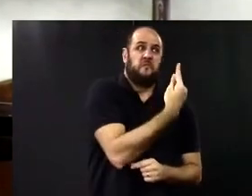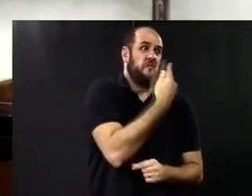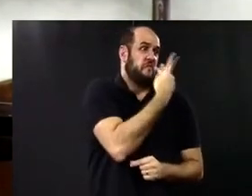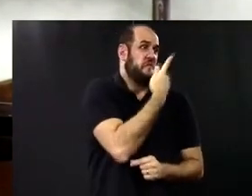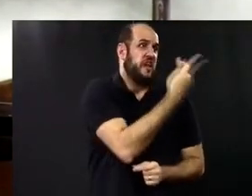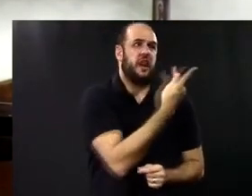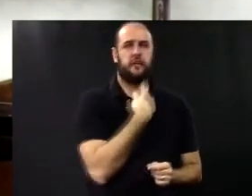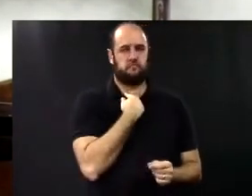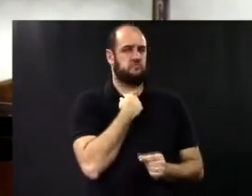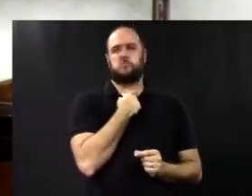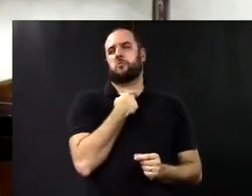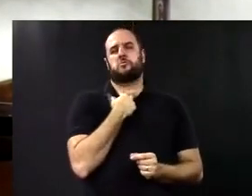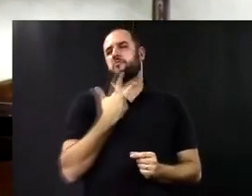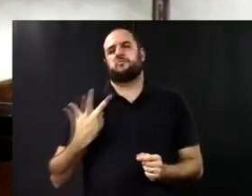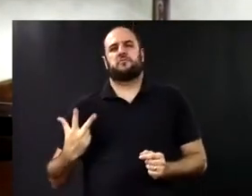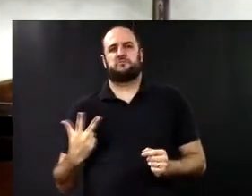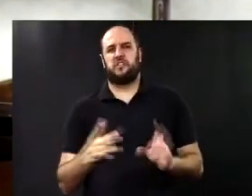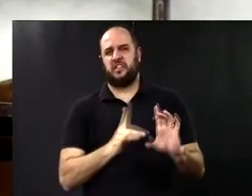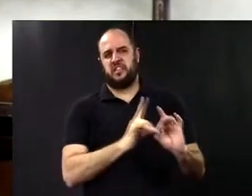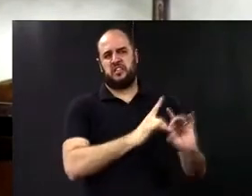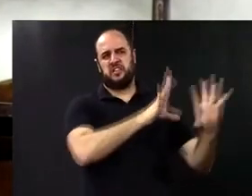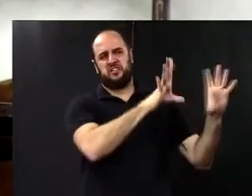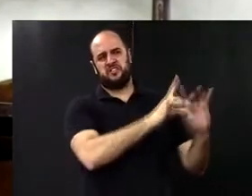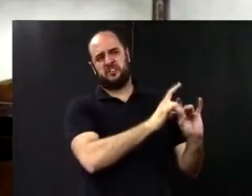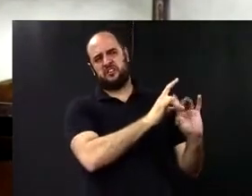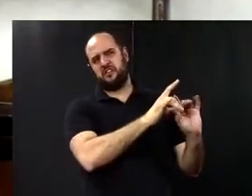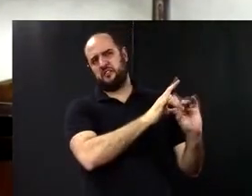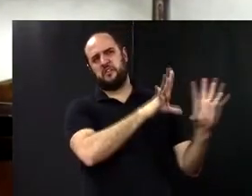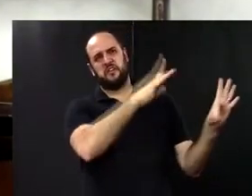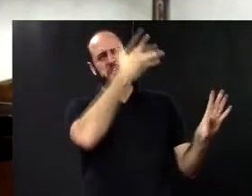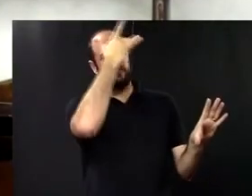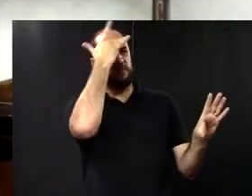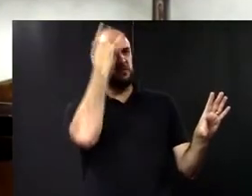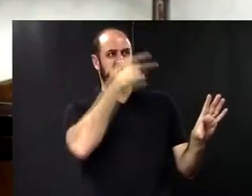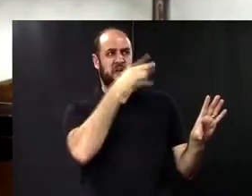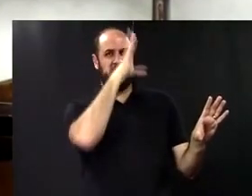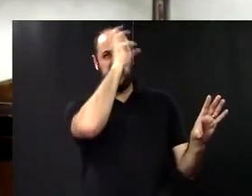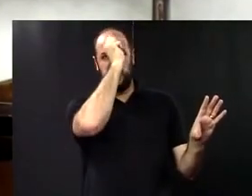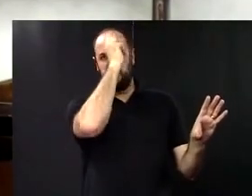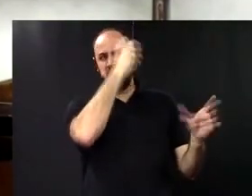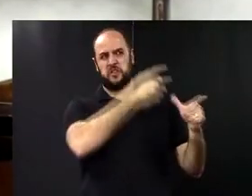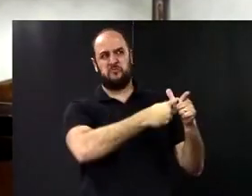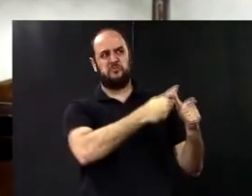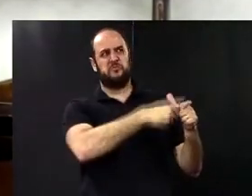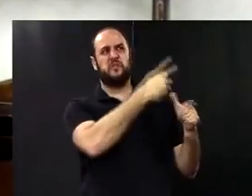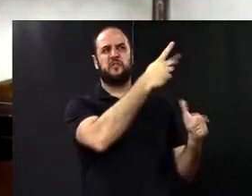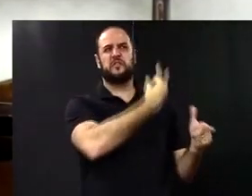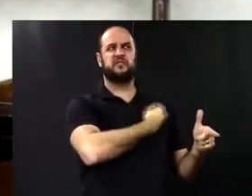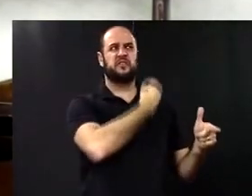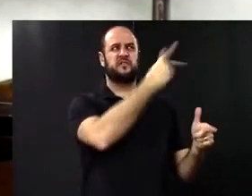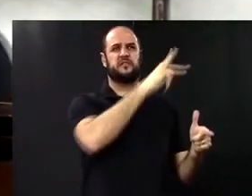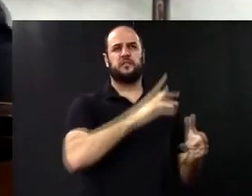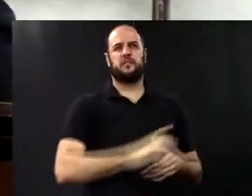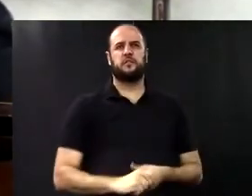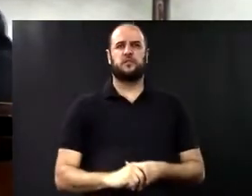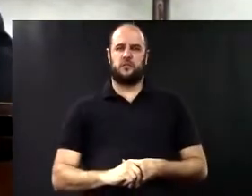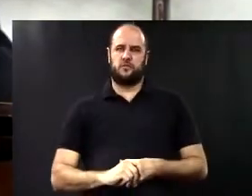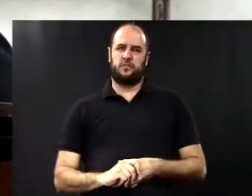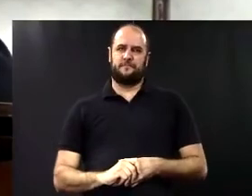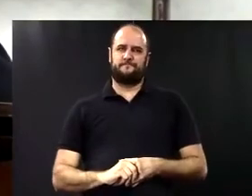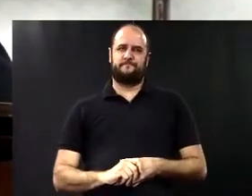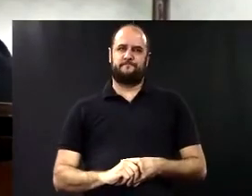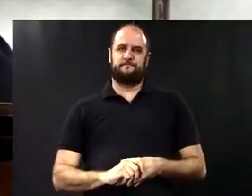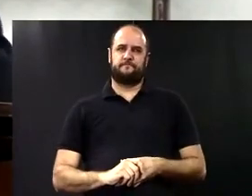nessa liberdade? Deixe que ele aprenda com os seus próprios erros. Ou,